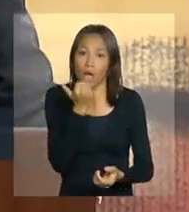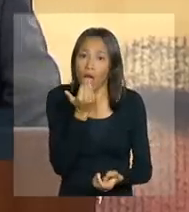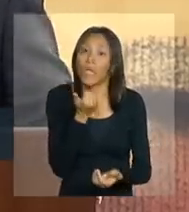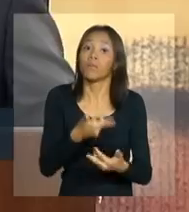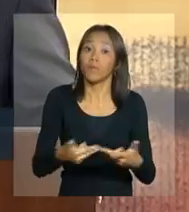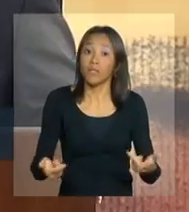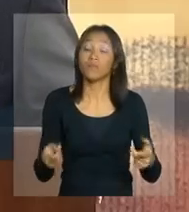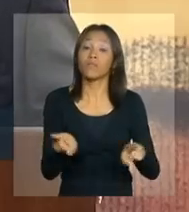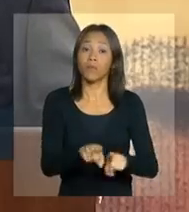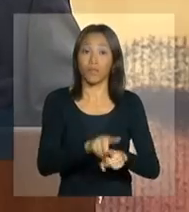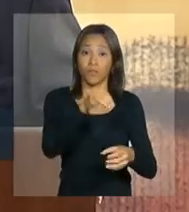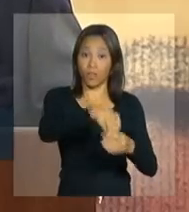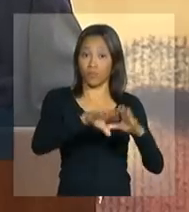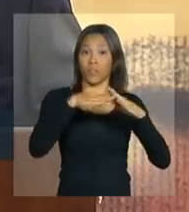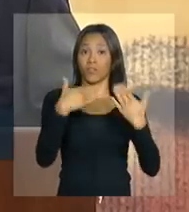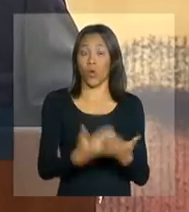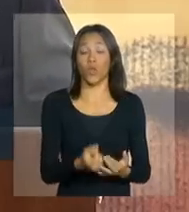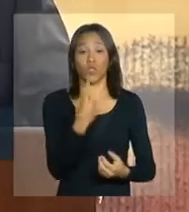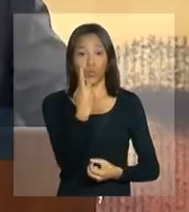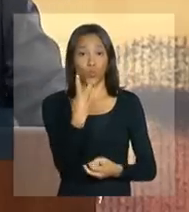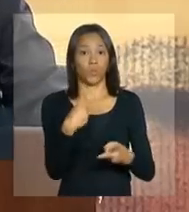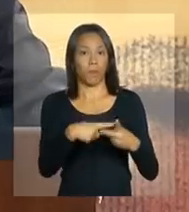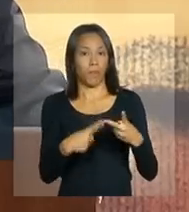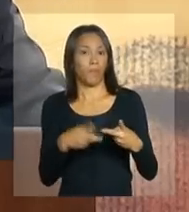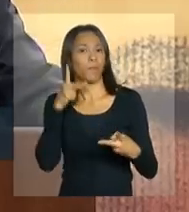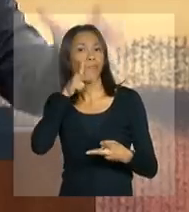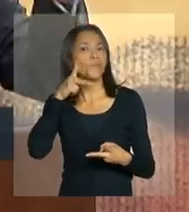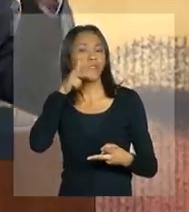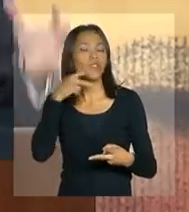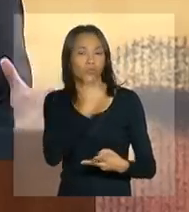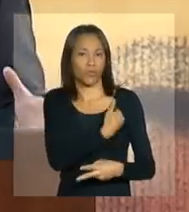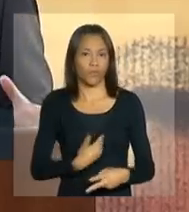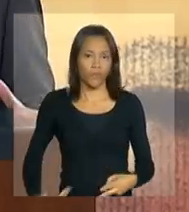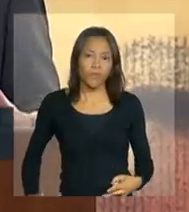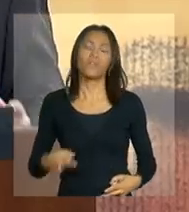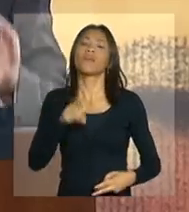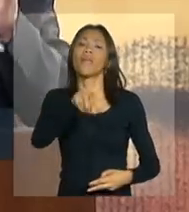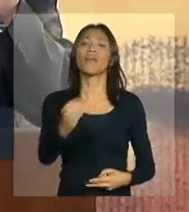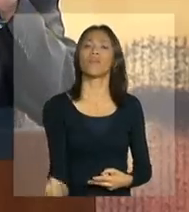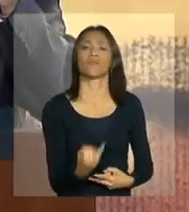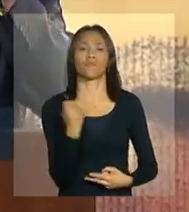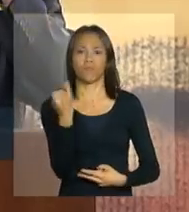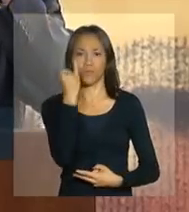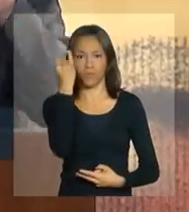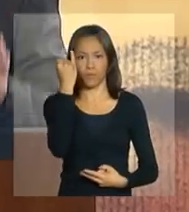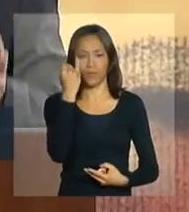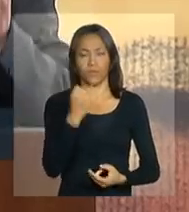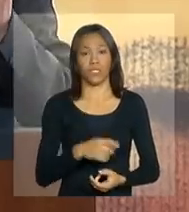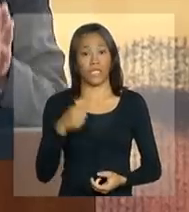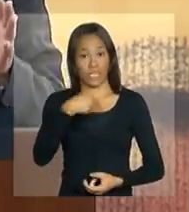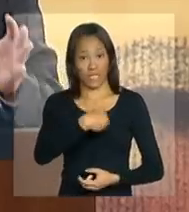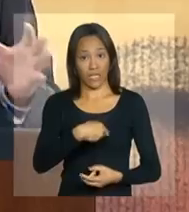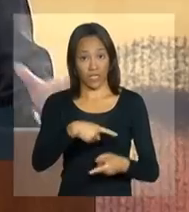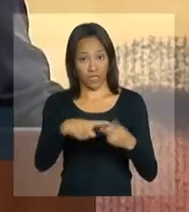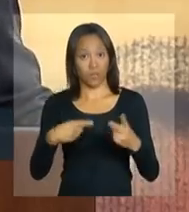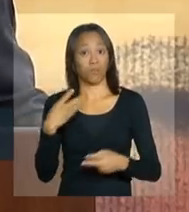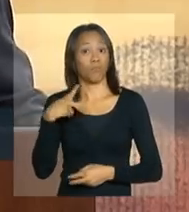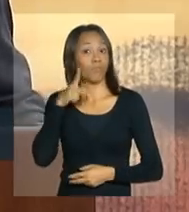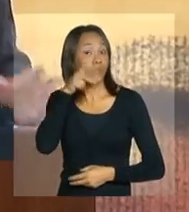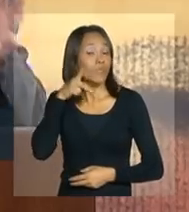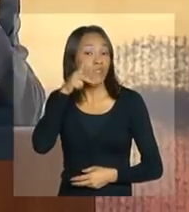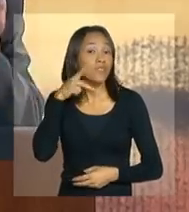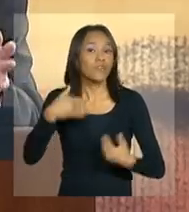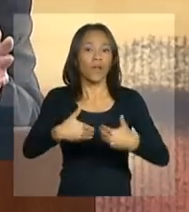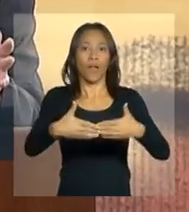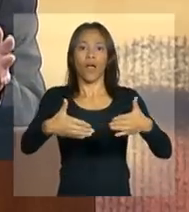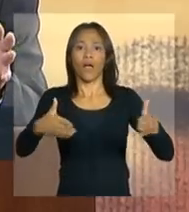alimentação escolar só para citar duas políticas públicas que é fundamental que essa política de assistência técnica extensão